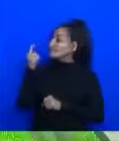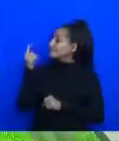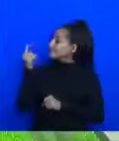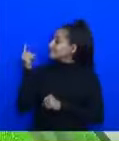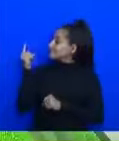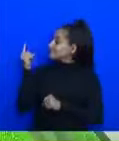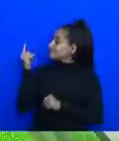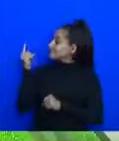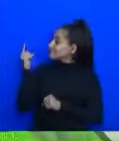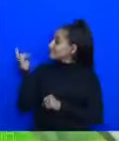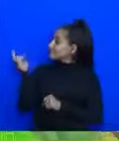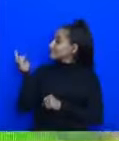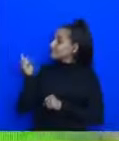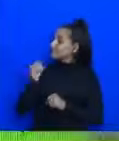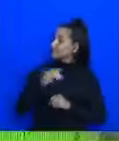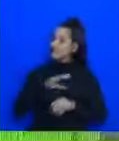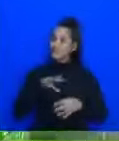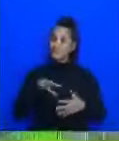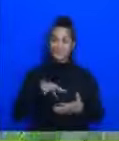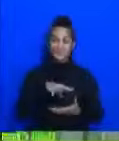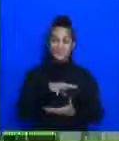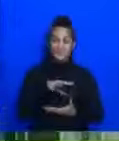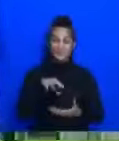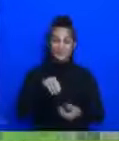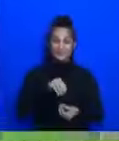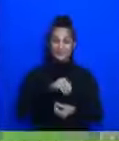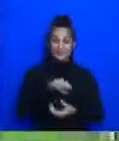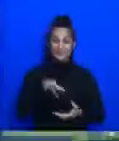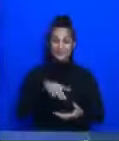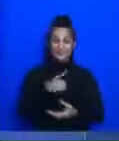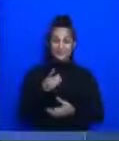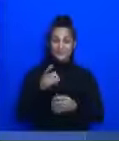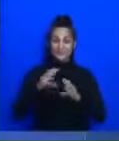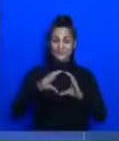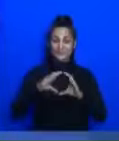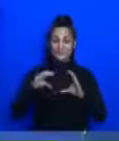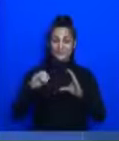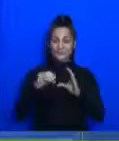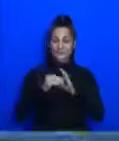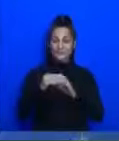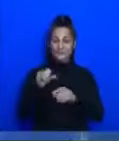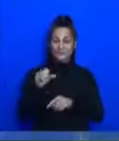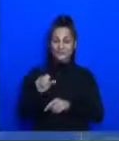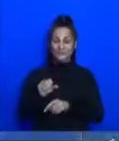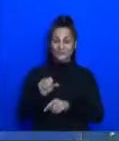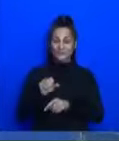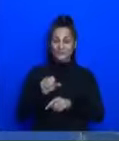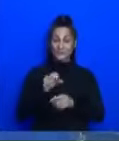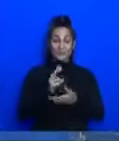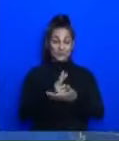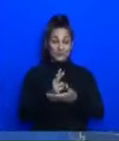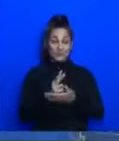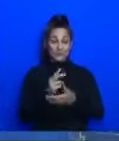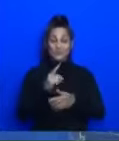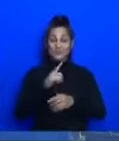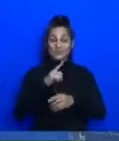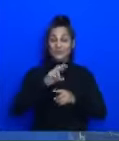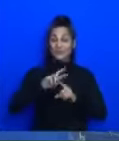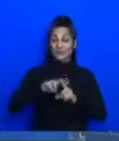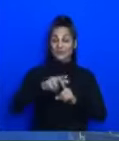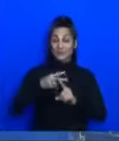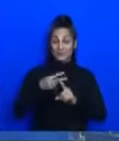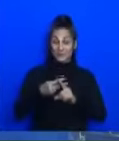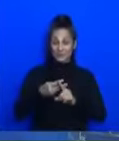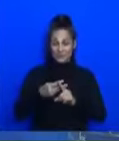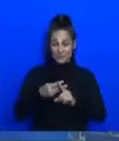posicionada, valendo. Globo recarregado, embaralhando 10 bolas numeradas de 0 a 9. Na sequência tem